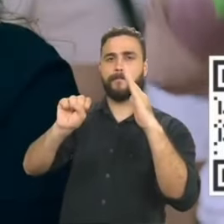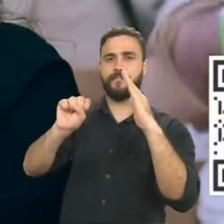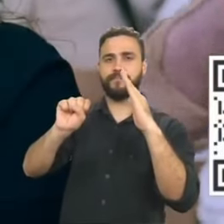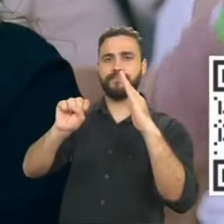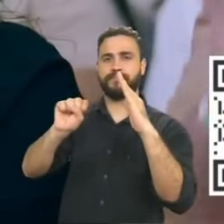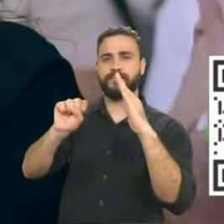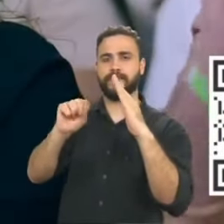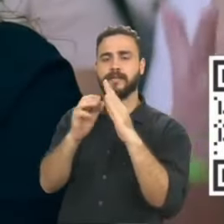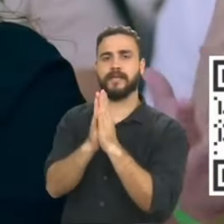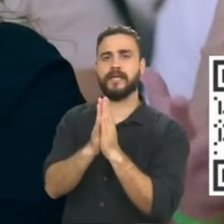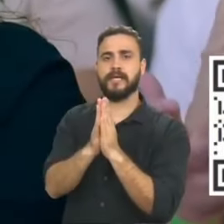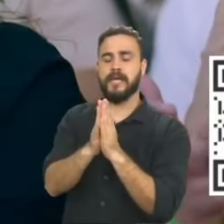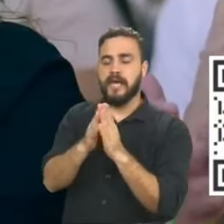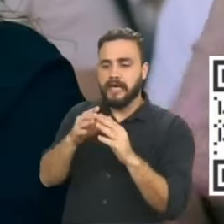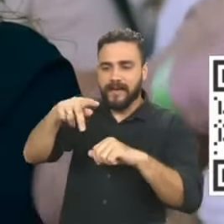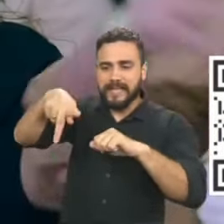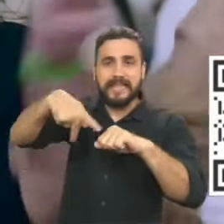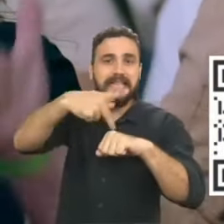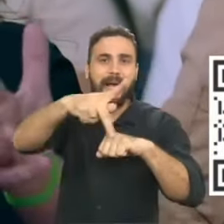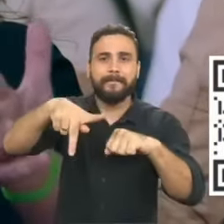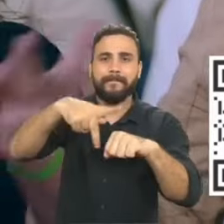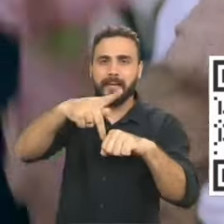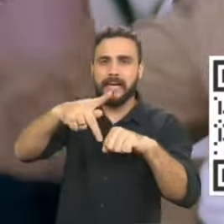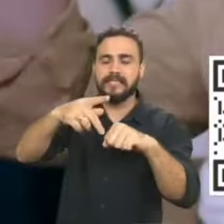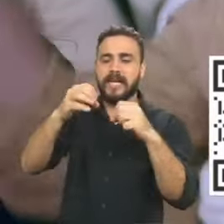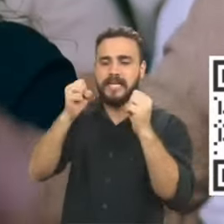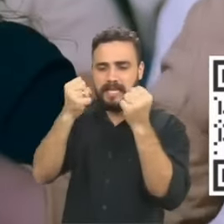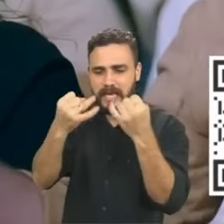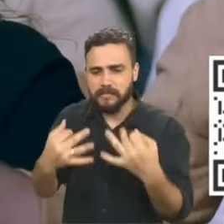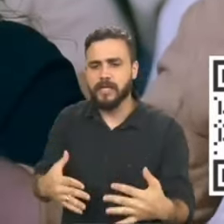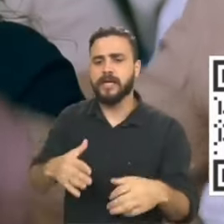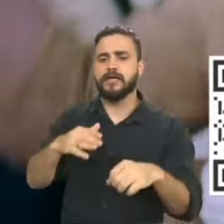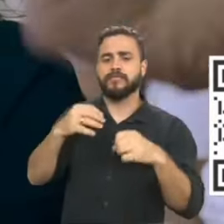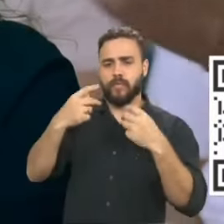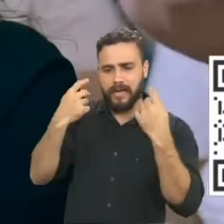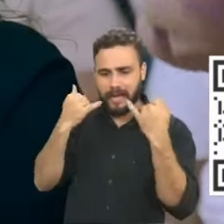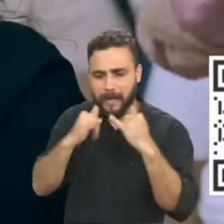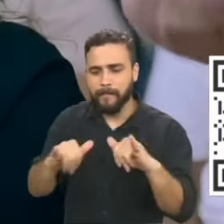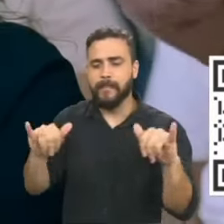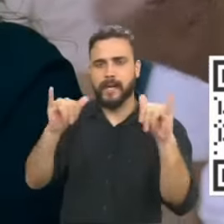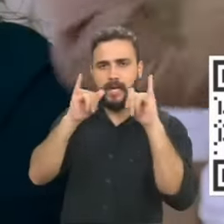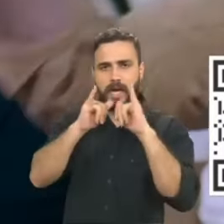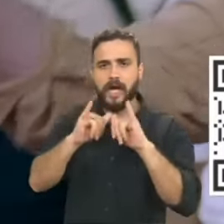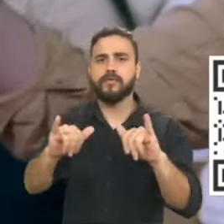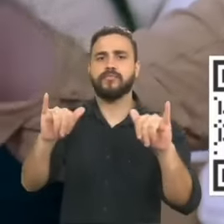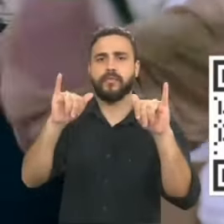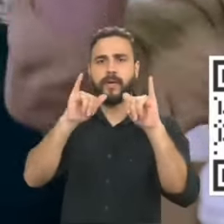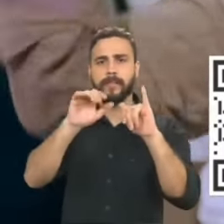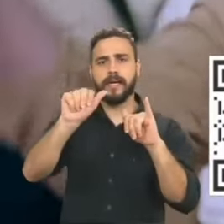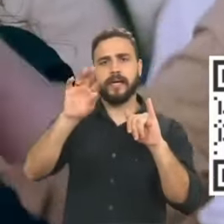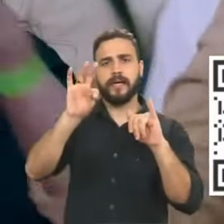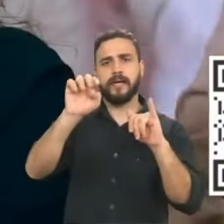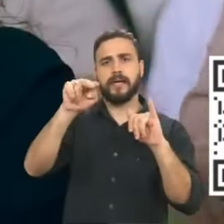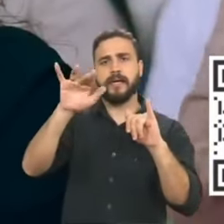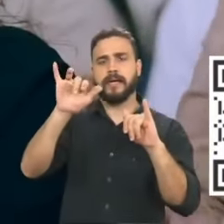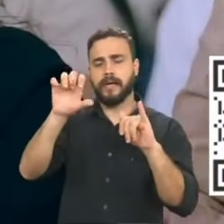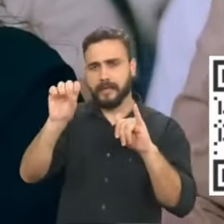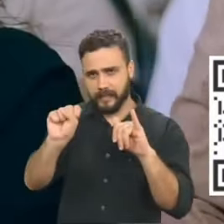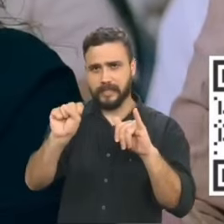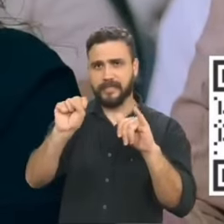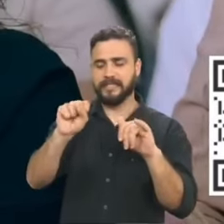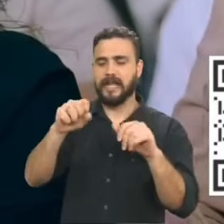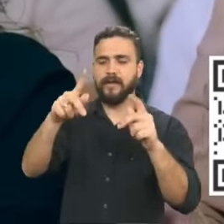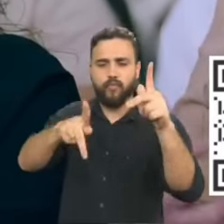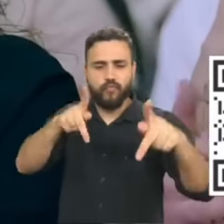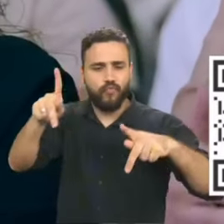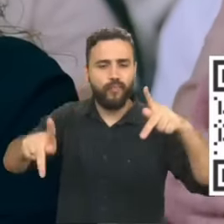Depois, ele fala na praça, segundo ambiente, o mesmo assunto. Ele sai da sinagoga e fala na praça. Quem está na praça? Todo mundo, não só a